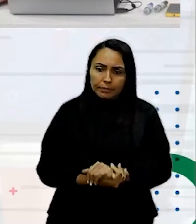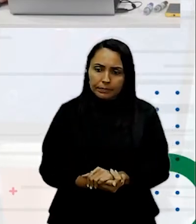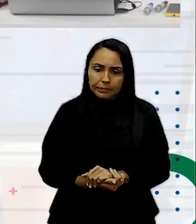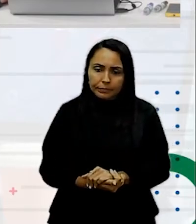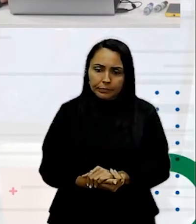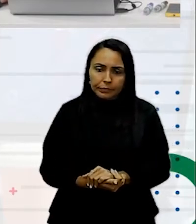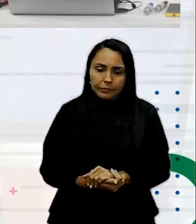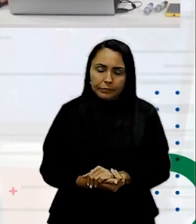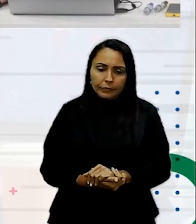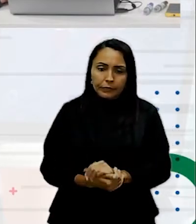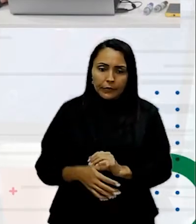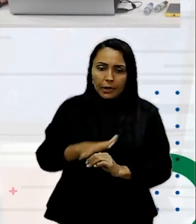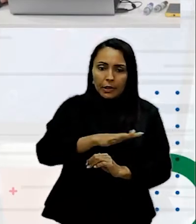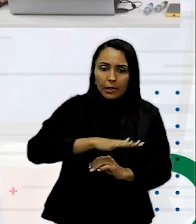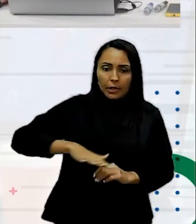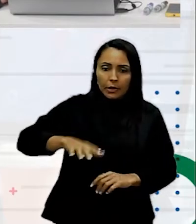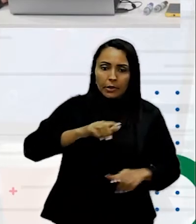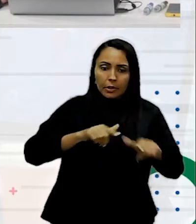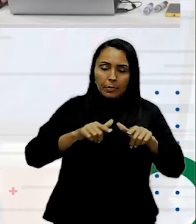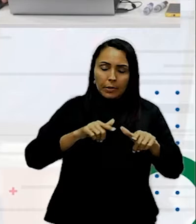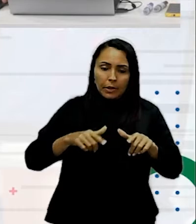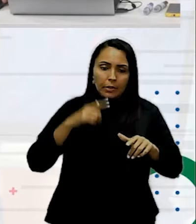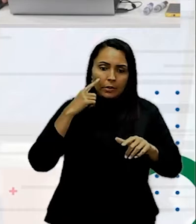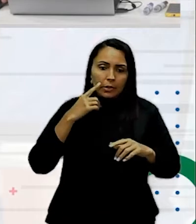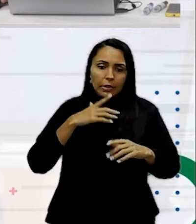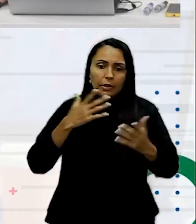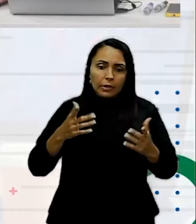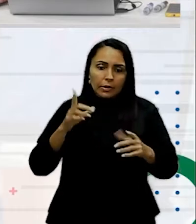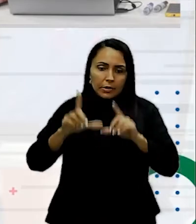área de trabalho e selecionar objetos.